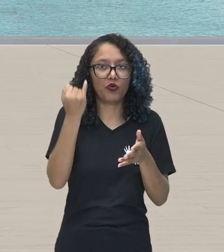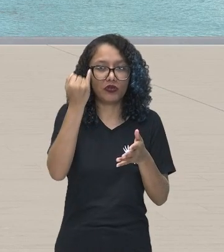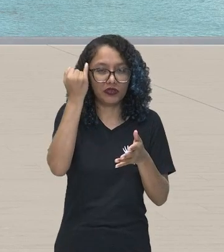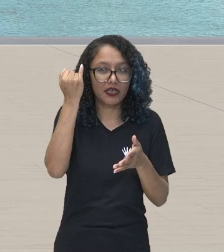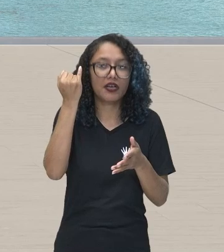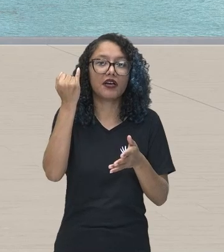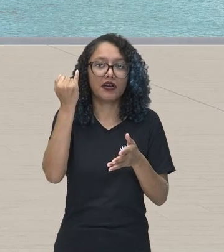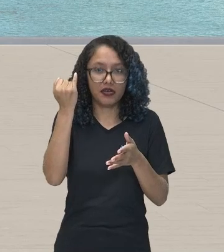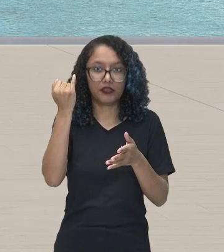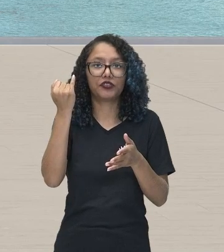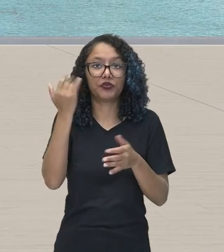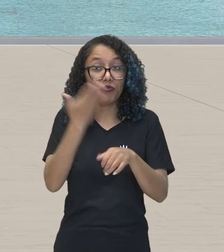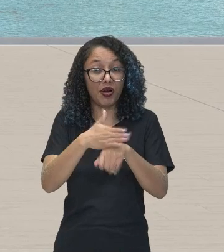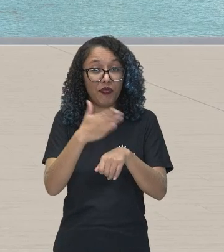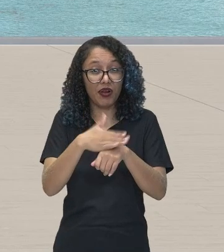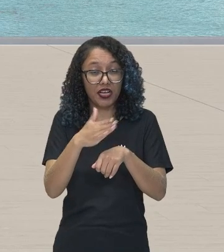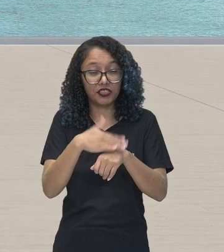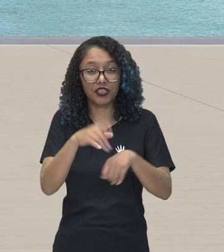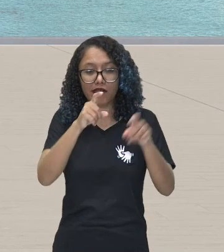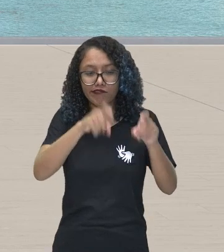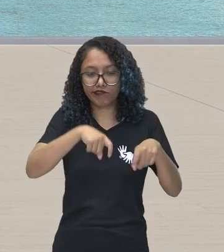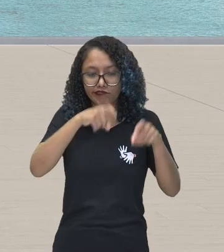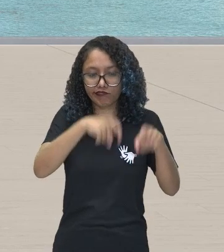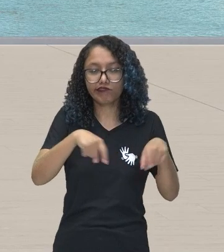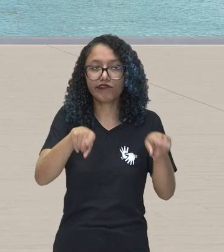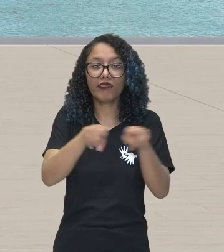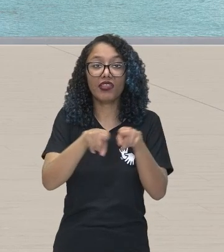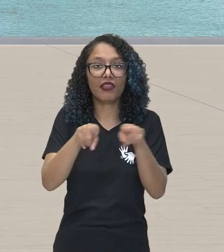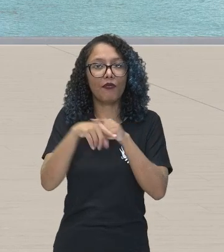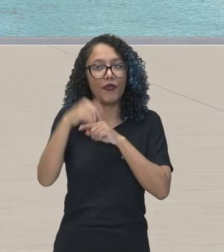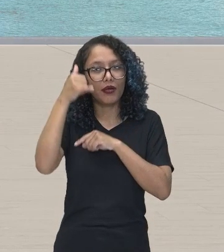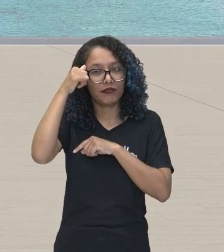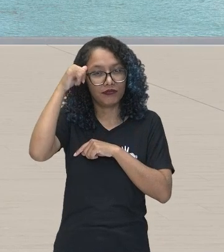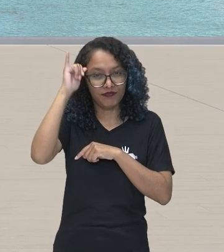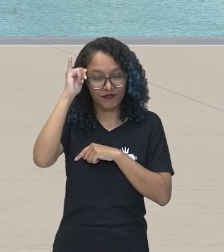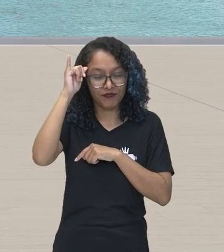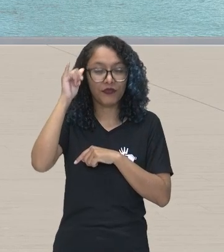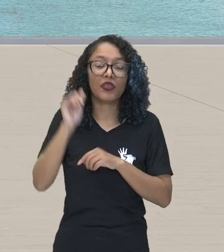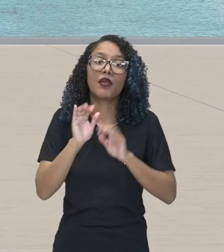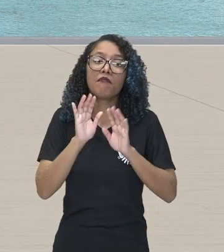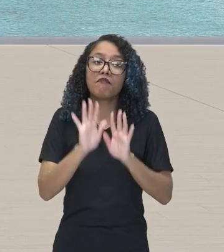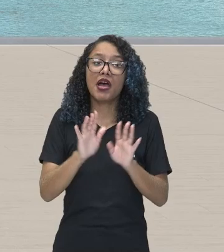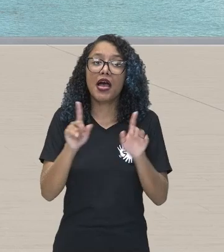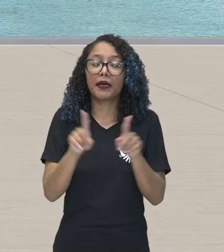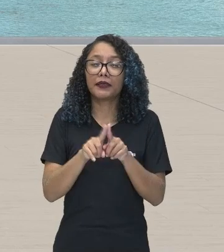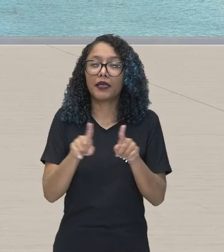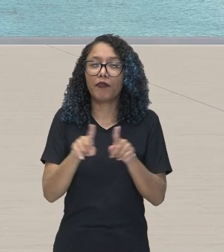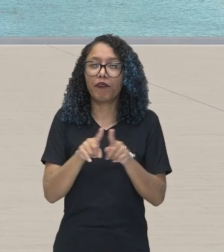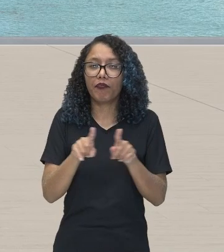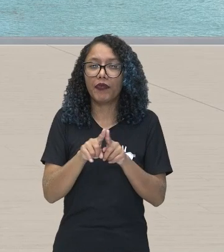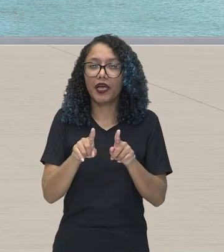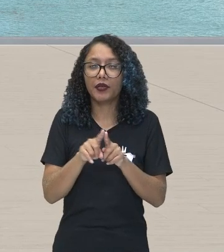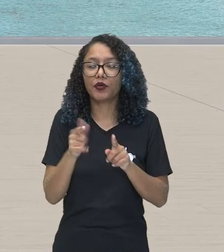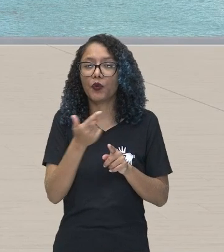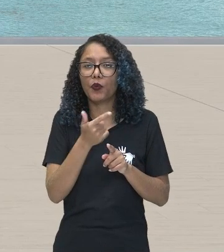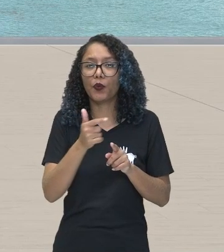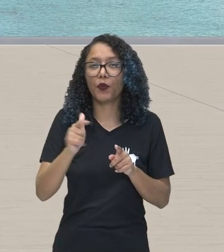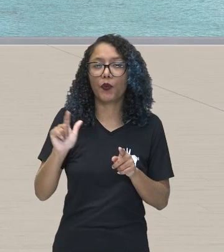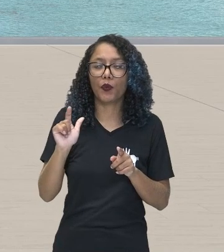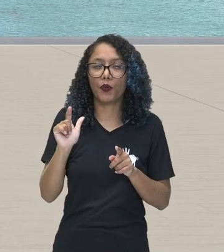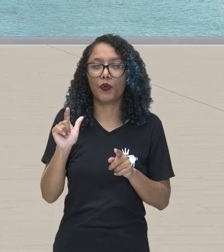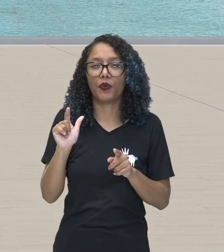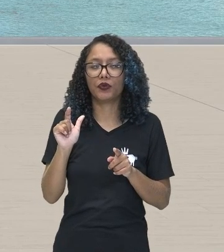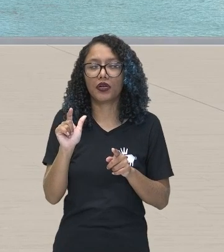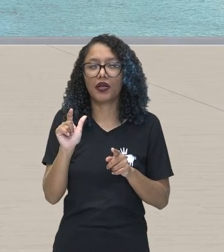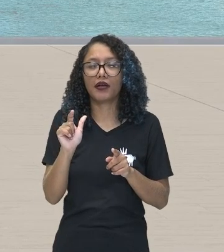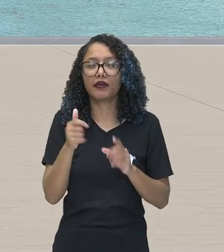atividades da agricultura e da pecuária, tá, gente? Mas, além disso, vamos ter aí o